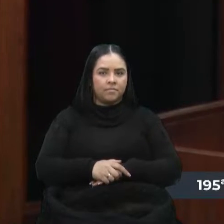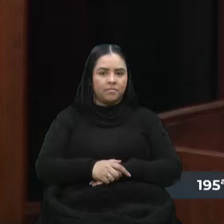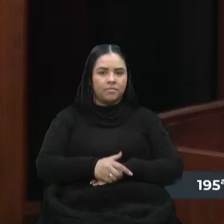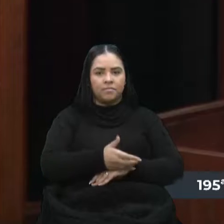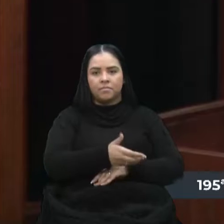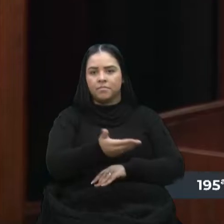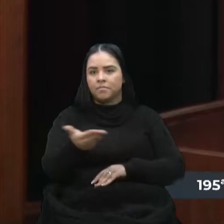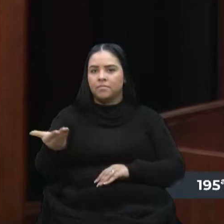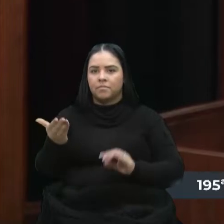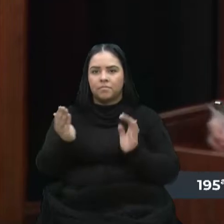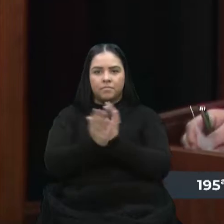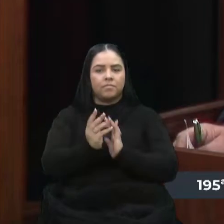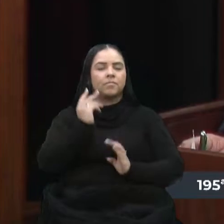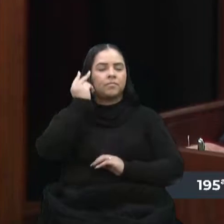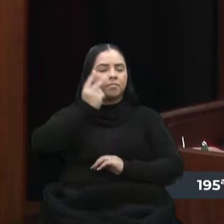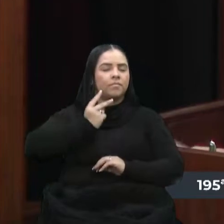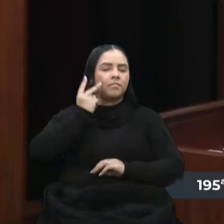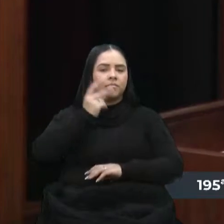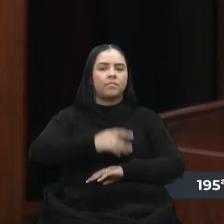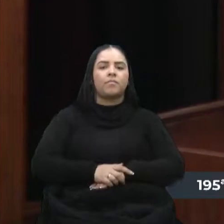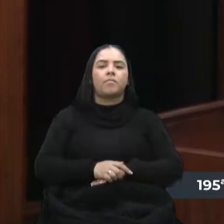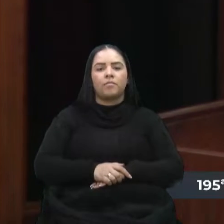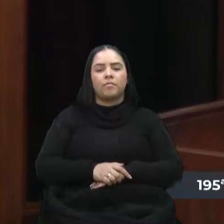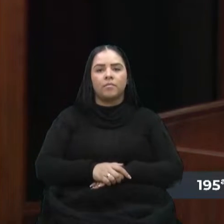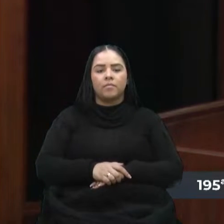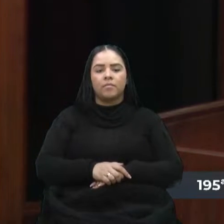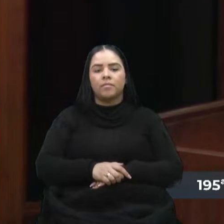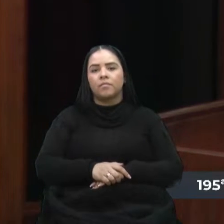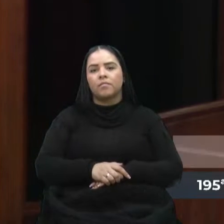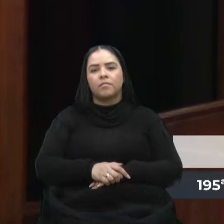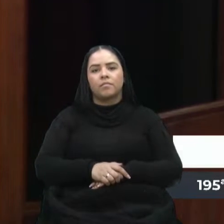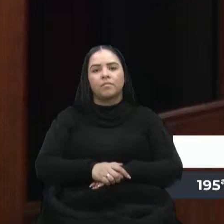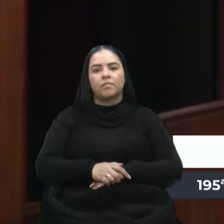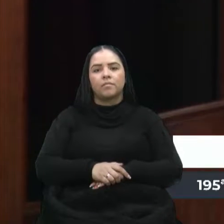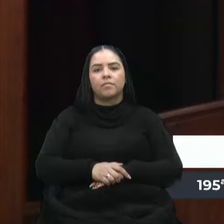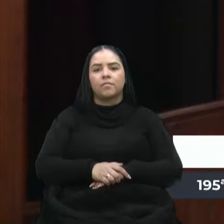demais colegas vereadores, eu